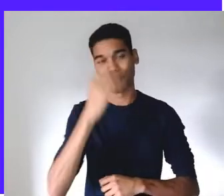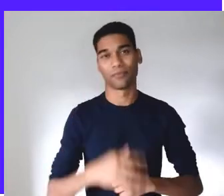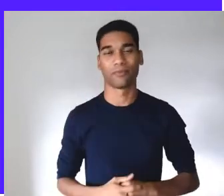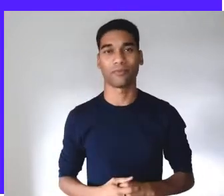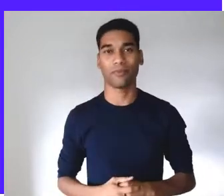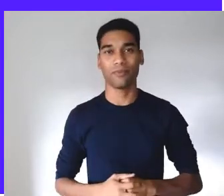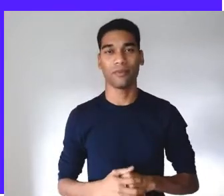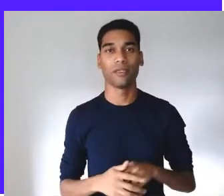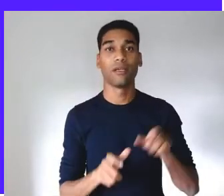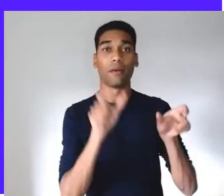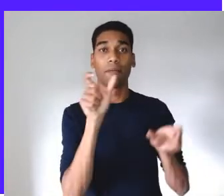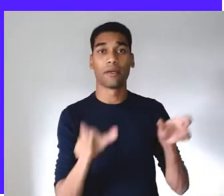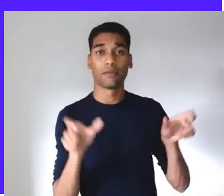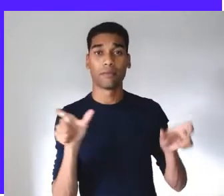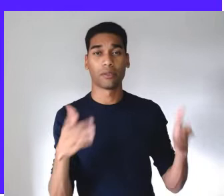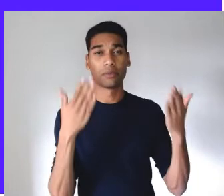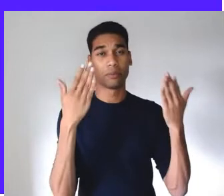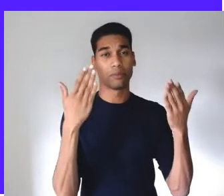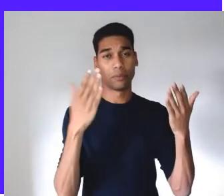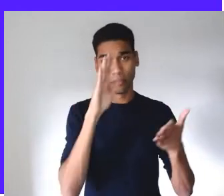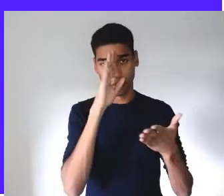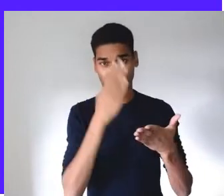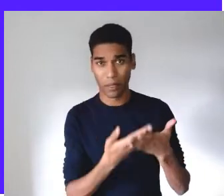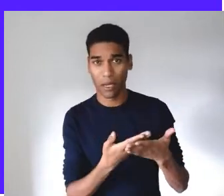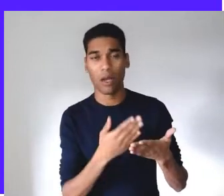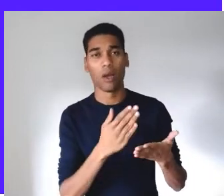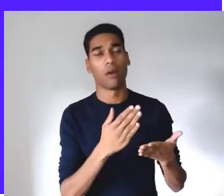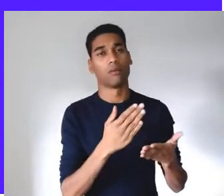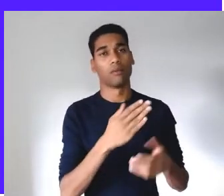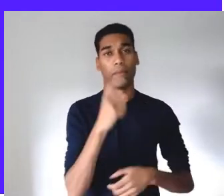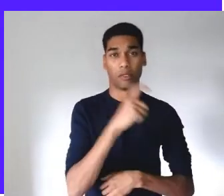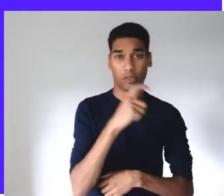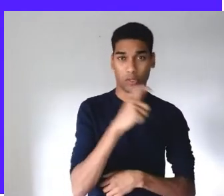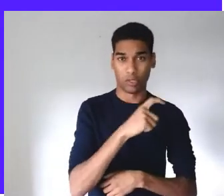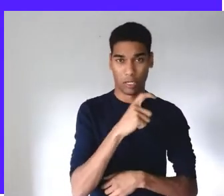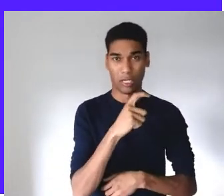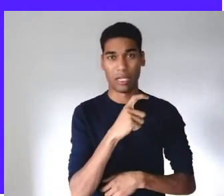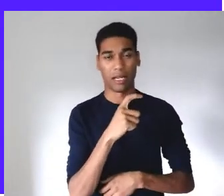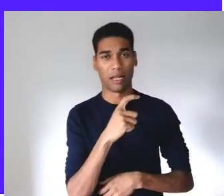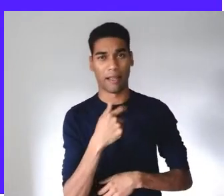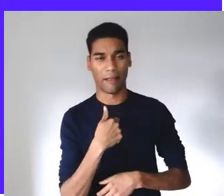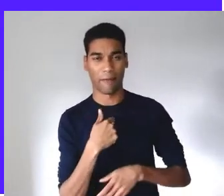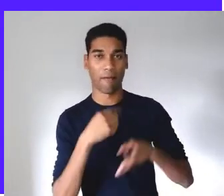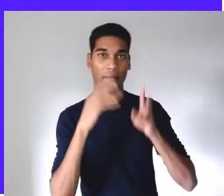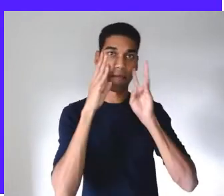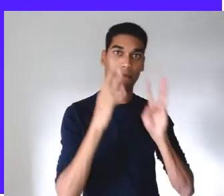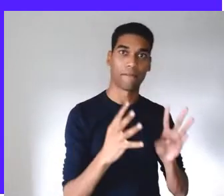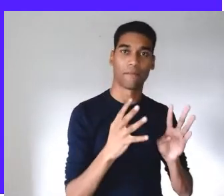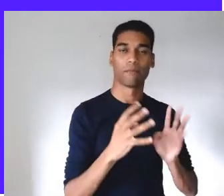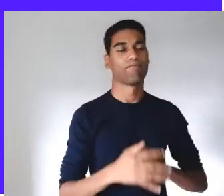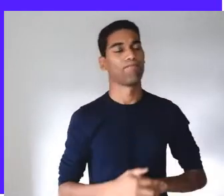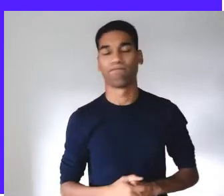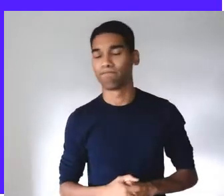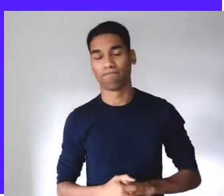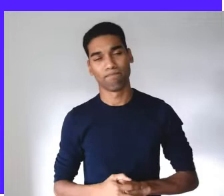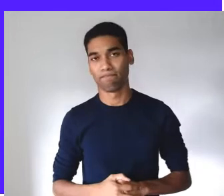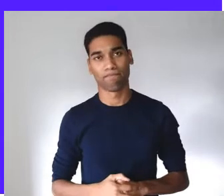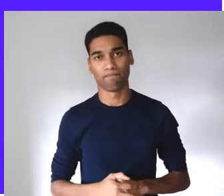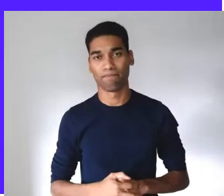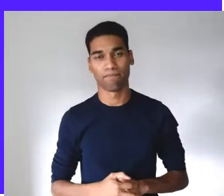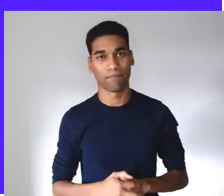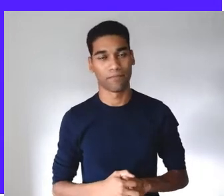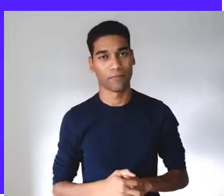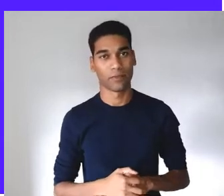a mentirosos, né? A informação, não divulgar informação falsa, é um